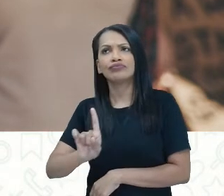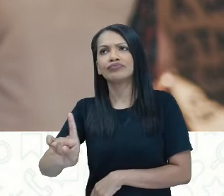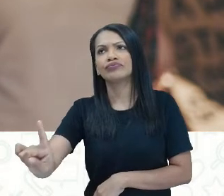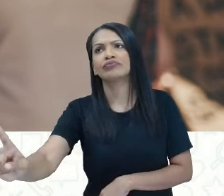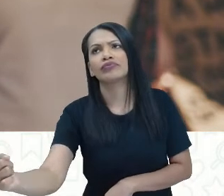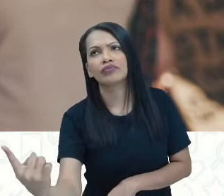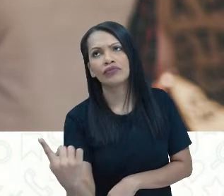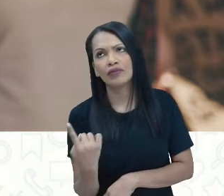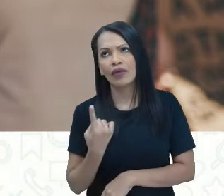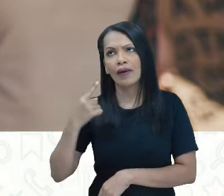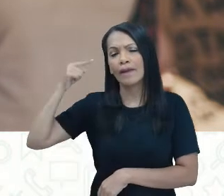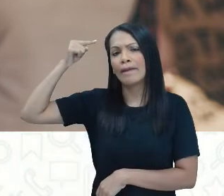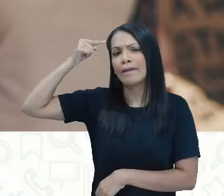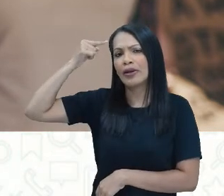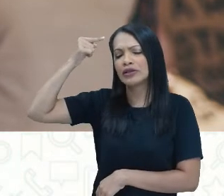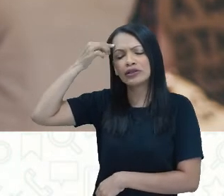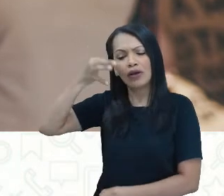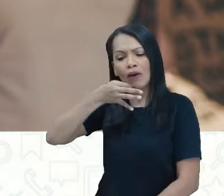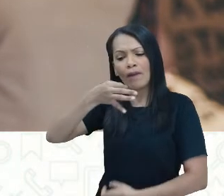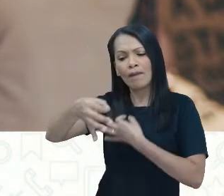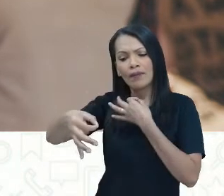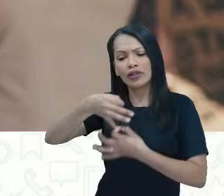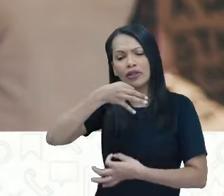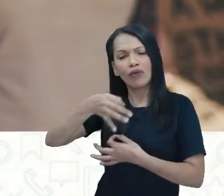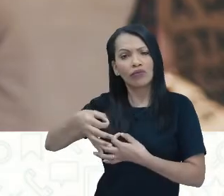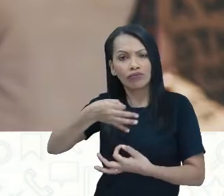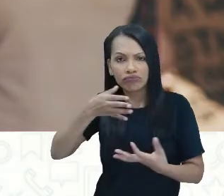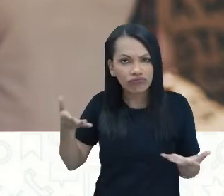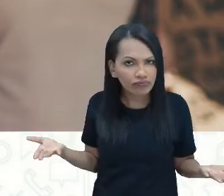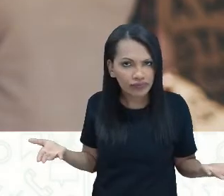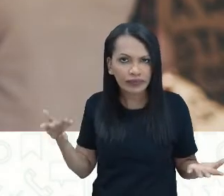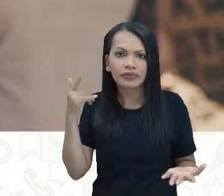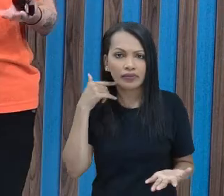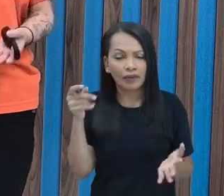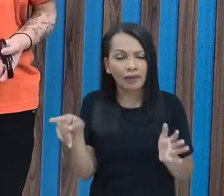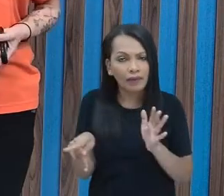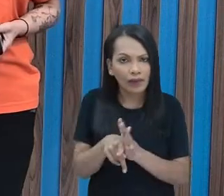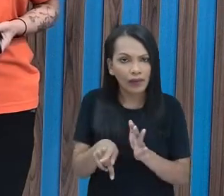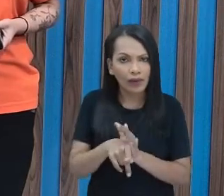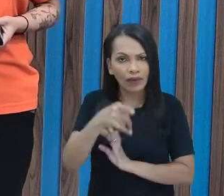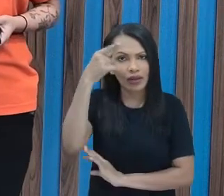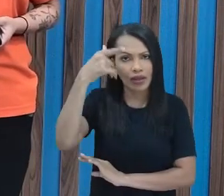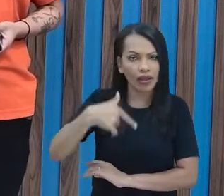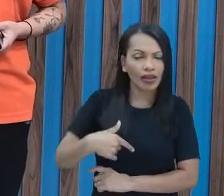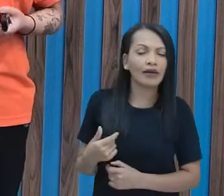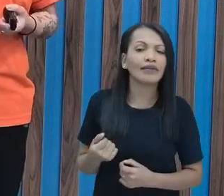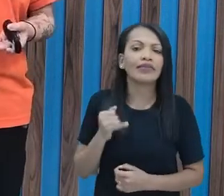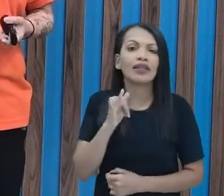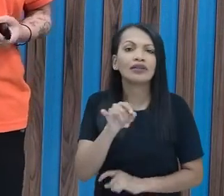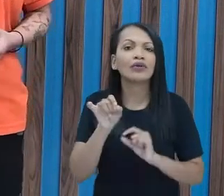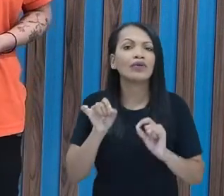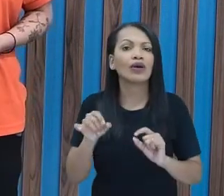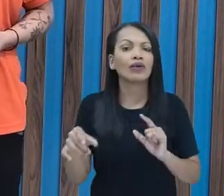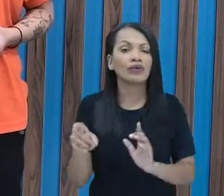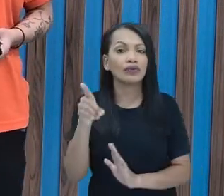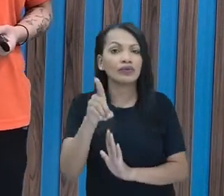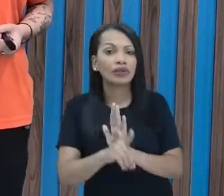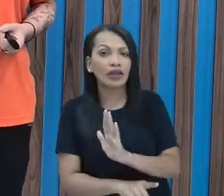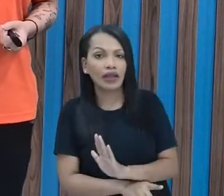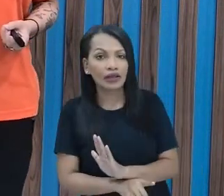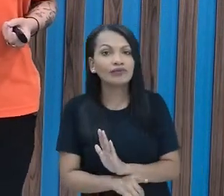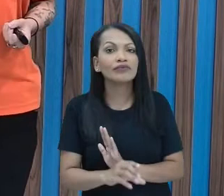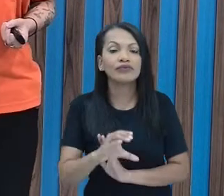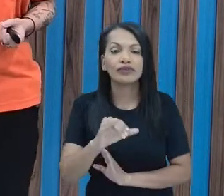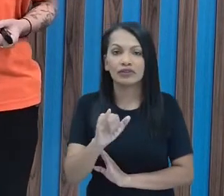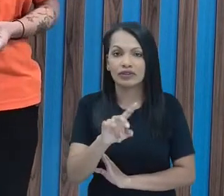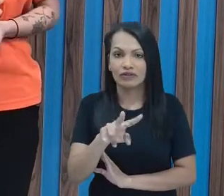liberdade de pensamento, né? Liberdade de expressão, de opinião. Tudo isso quer dizer aí com os direitos civis. E o outro